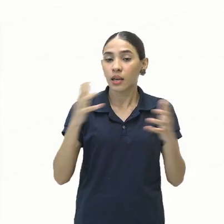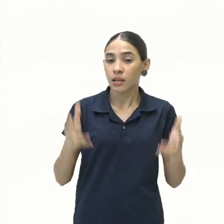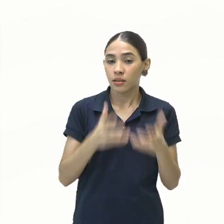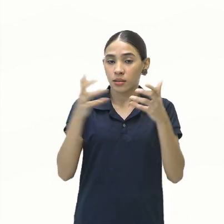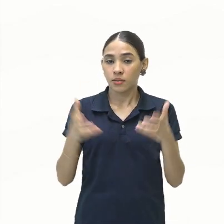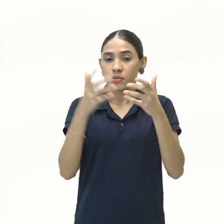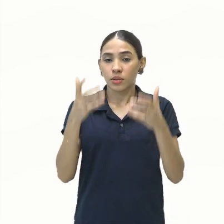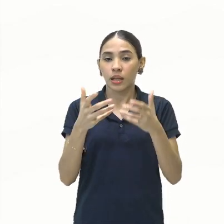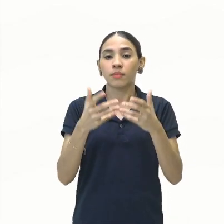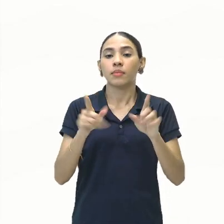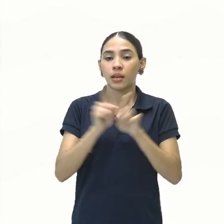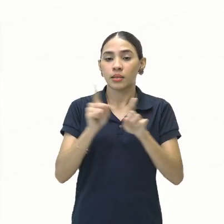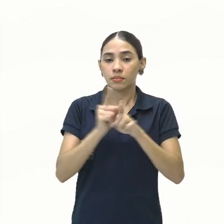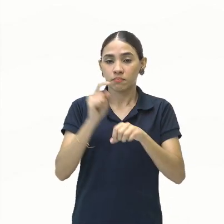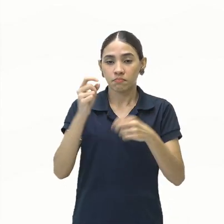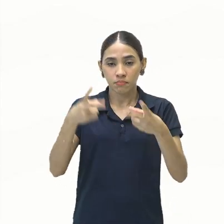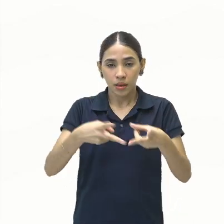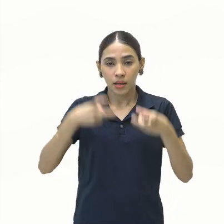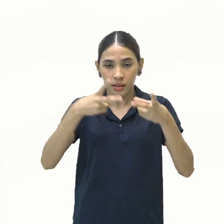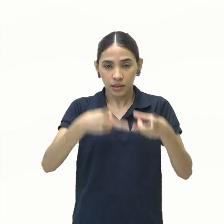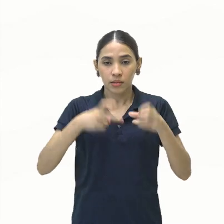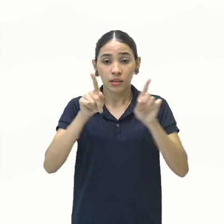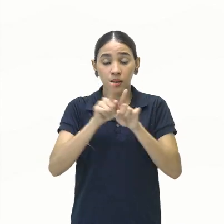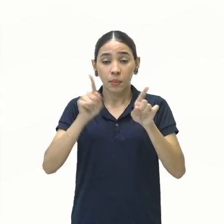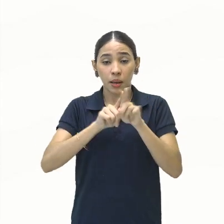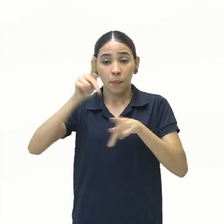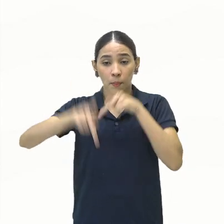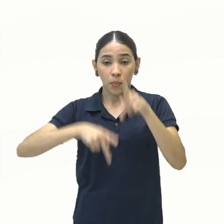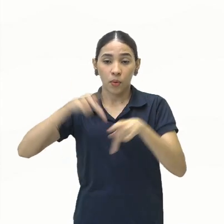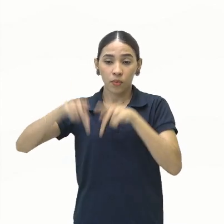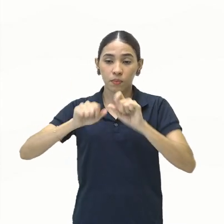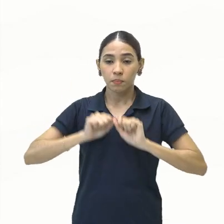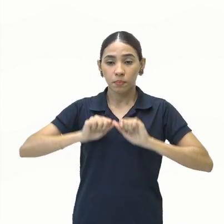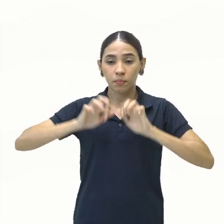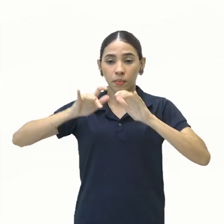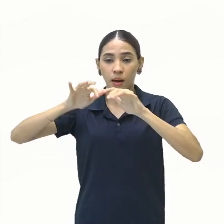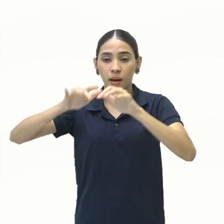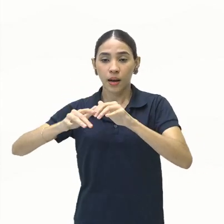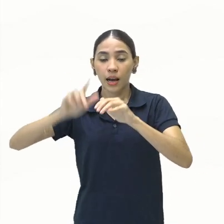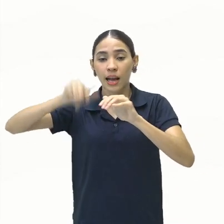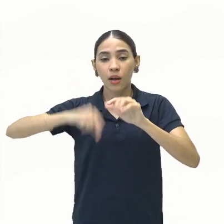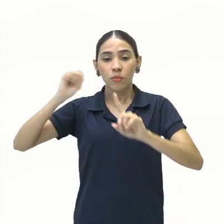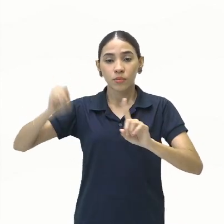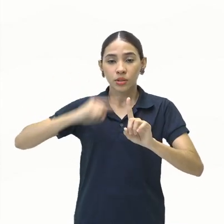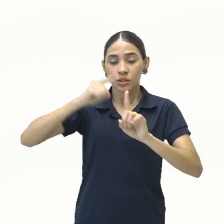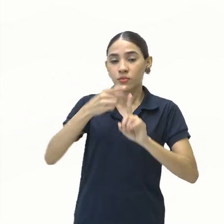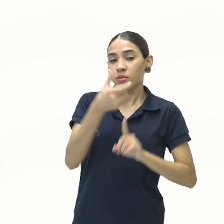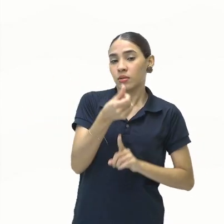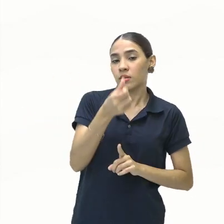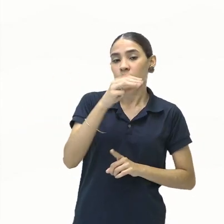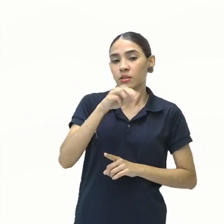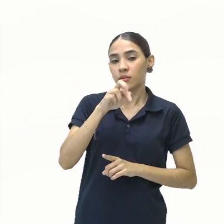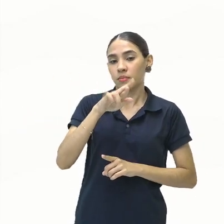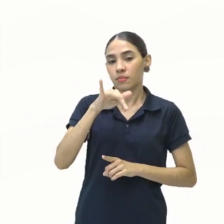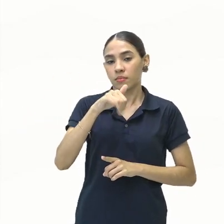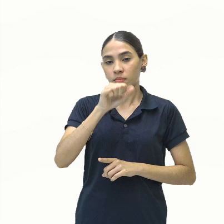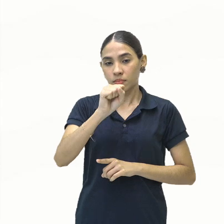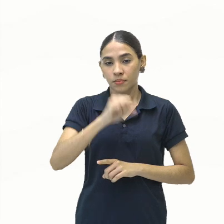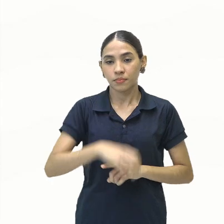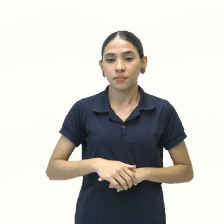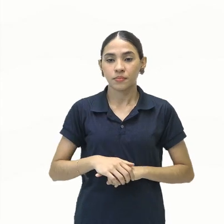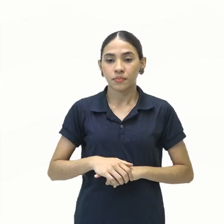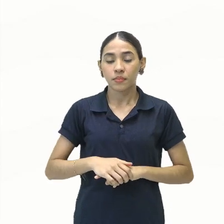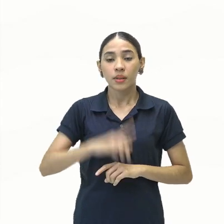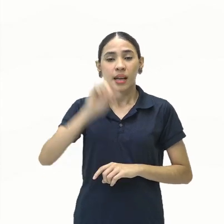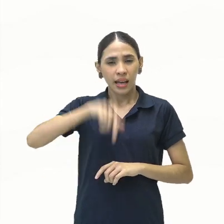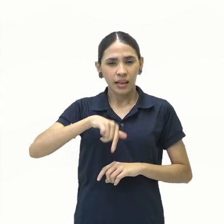produção agrícola e o povoamento. Esse era um dos objetivos das sesmarias. As sesmarias